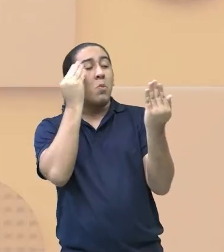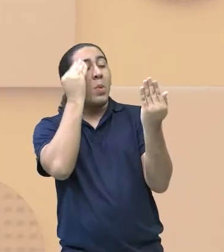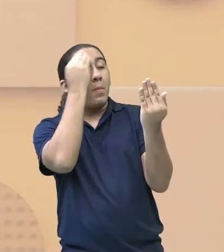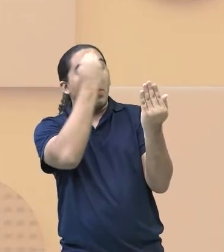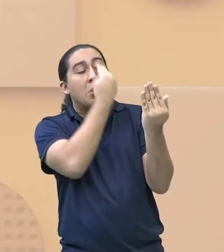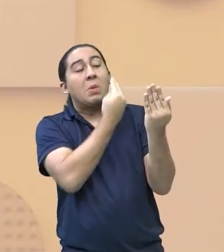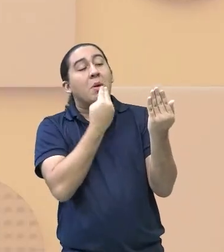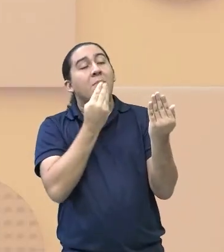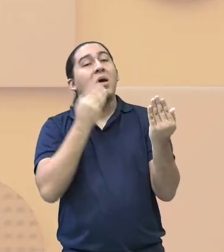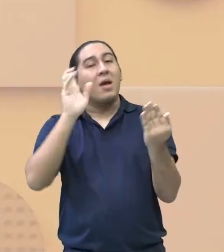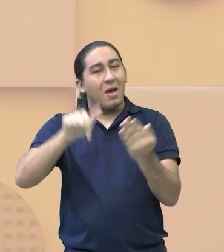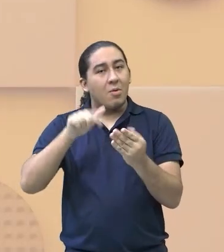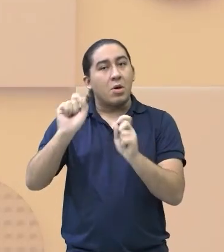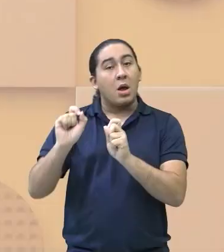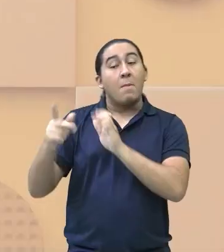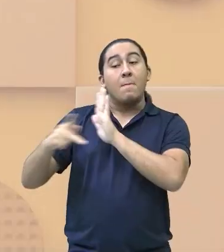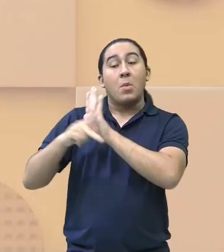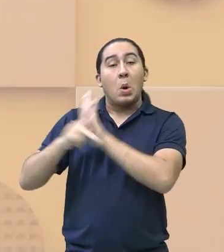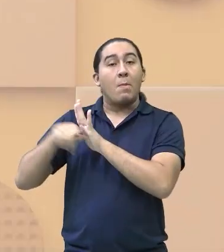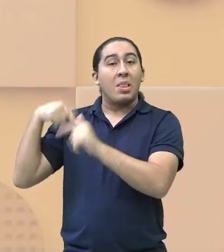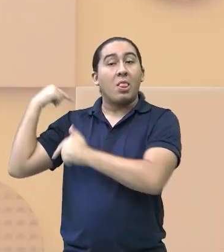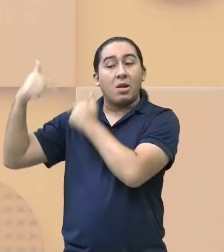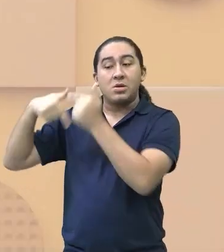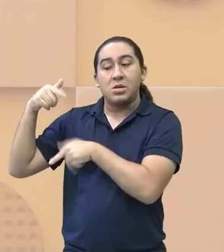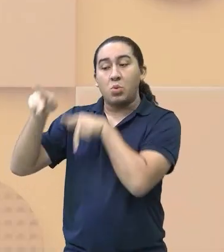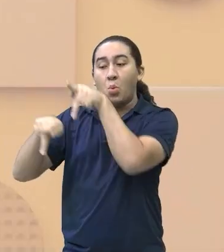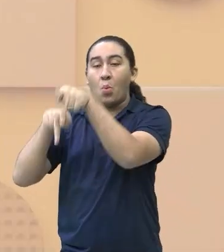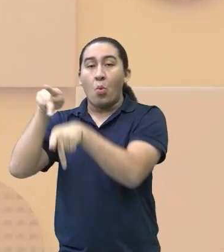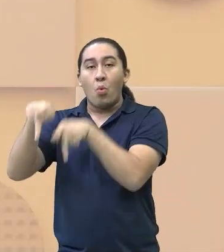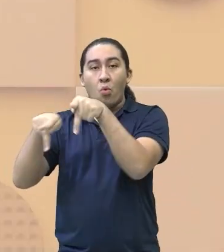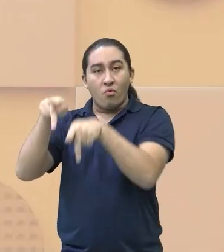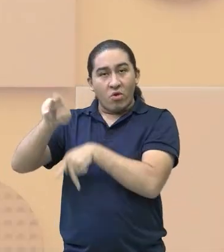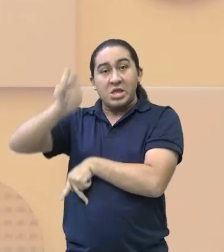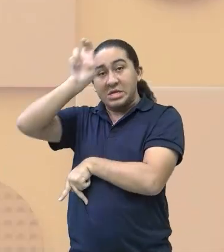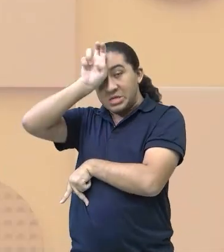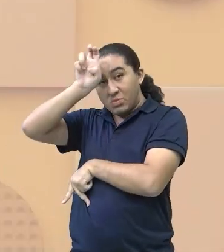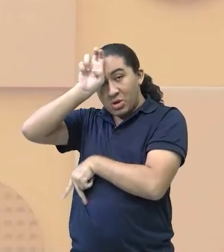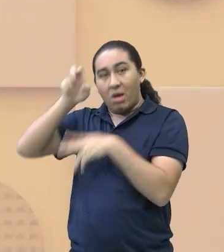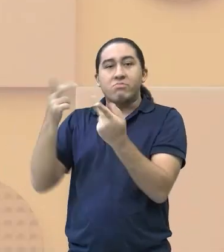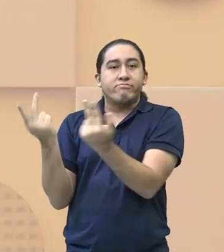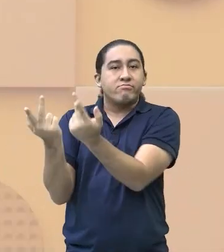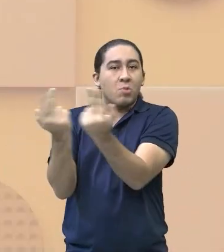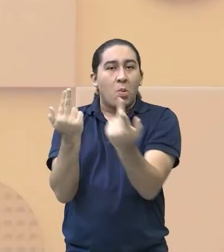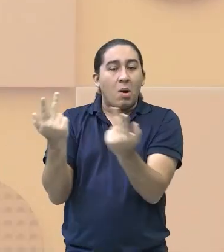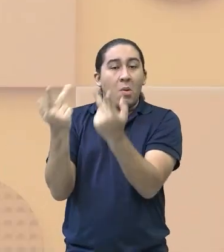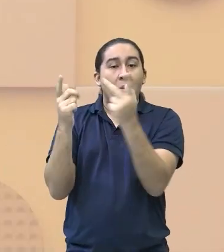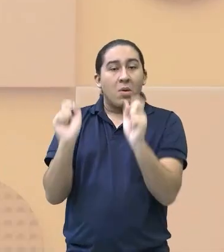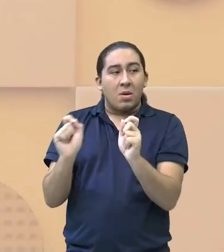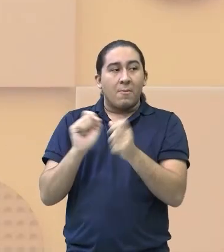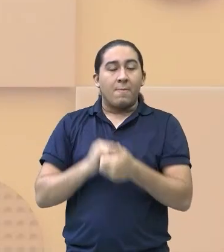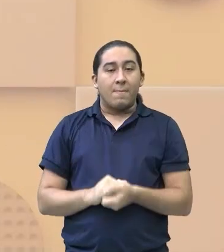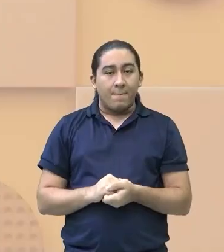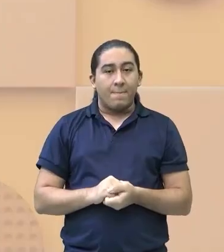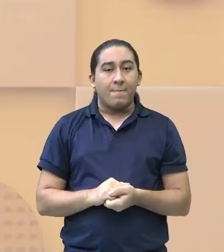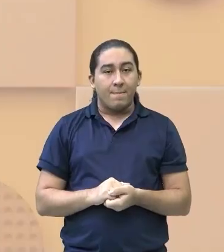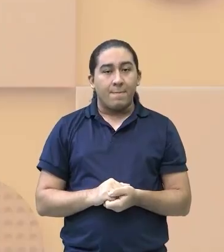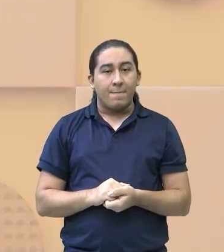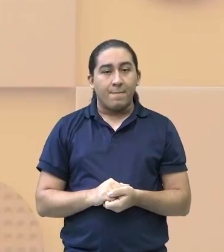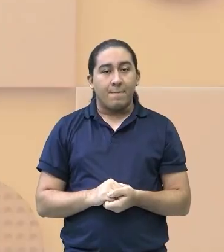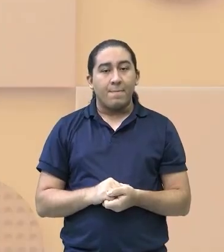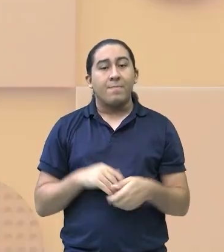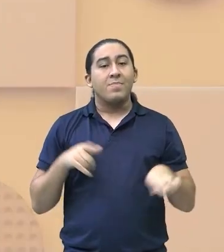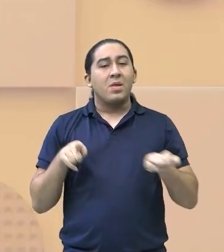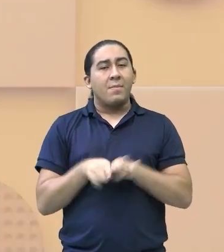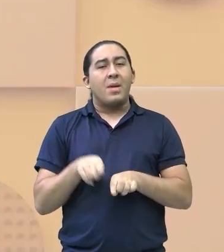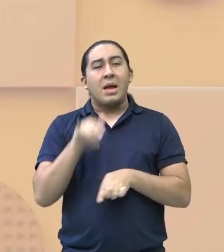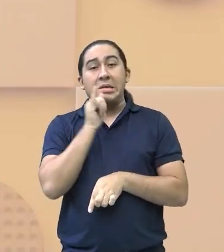Então, eles gostavam, maquiagem para eles era o quê? Poder. Assim mesmo como utilizar muito de joias